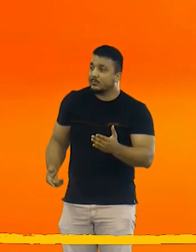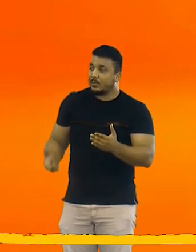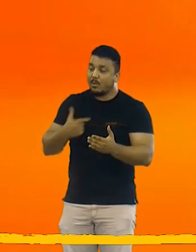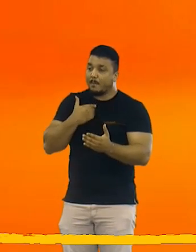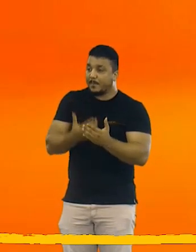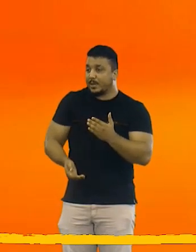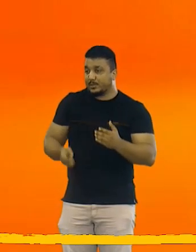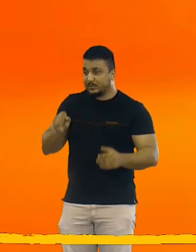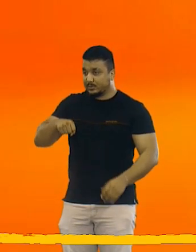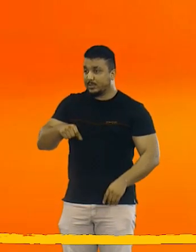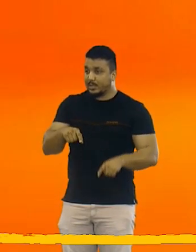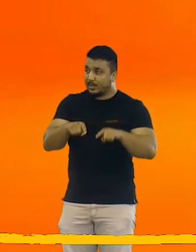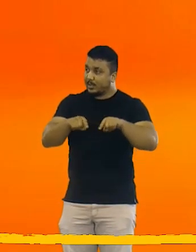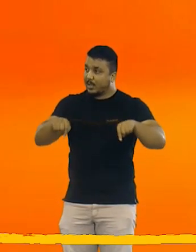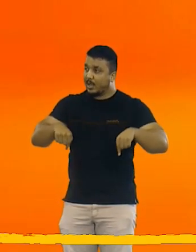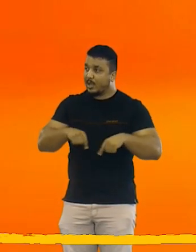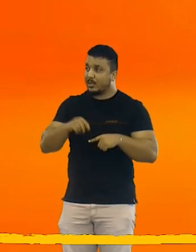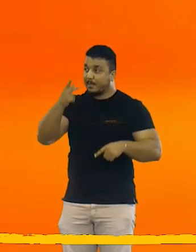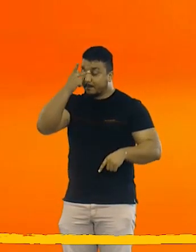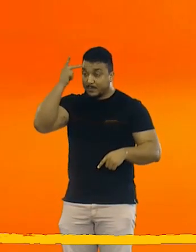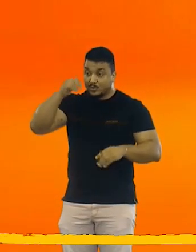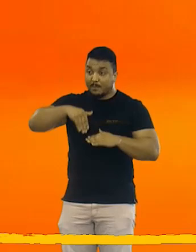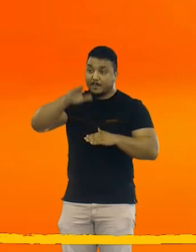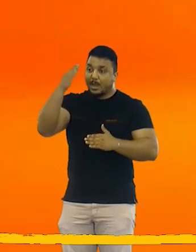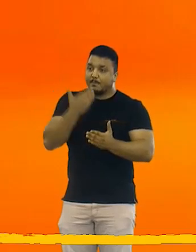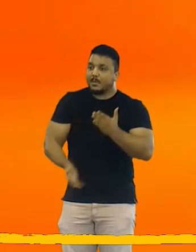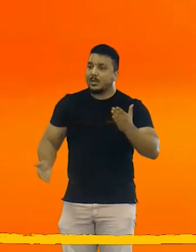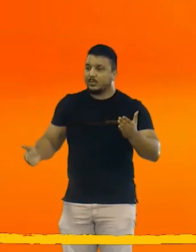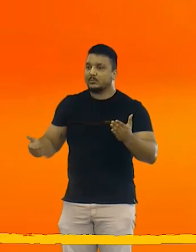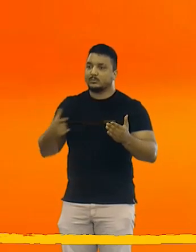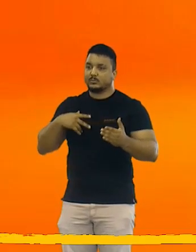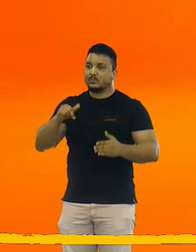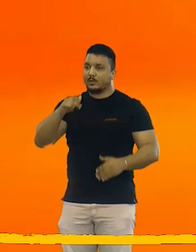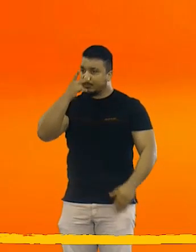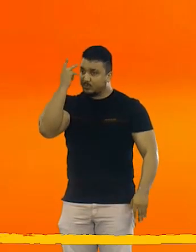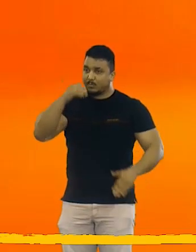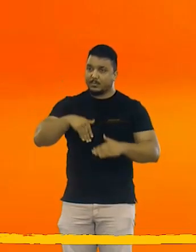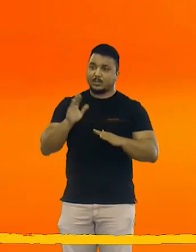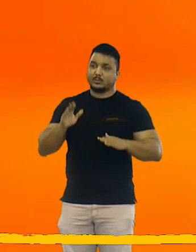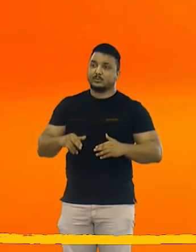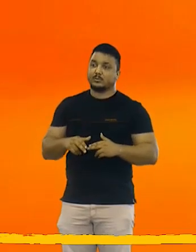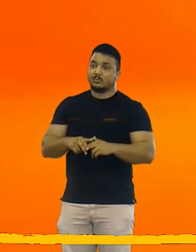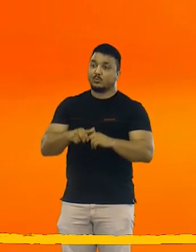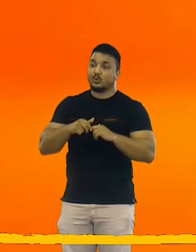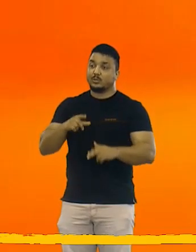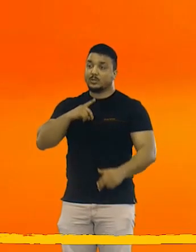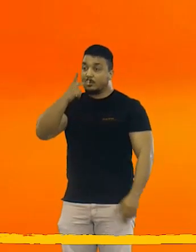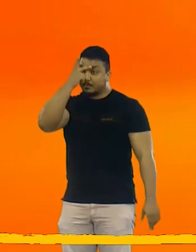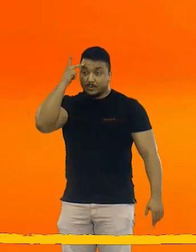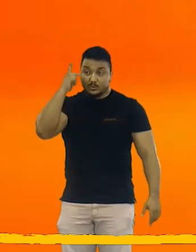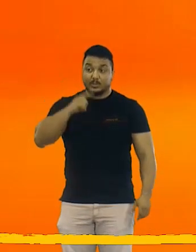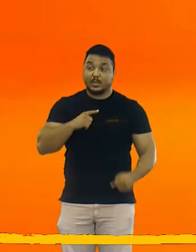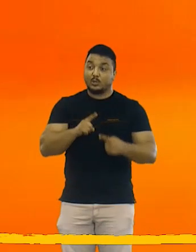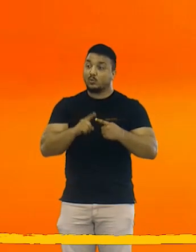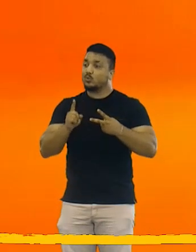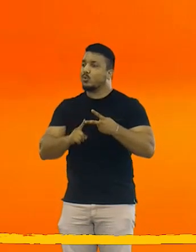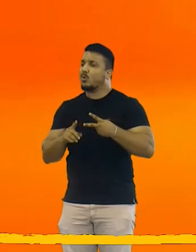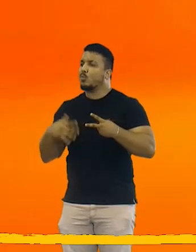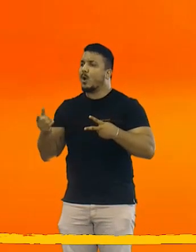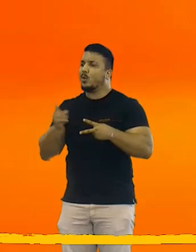terra. Então mais pessoas sem terras vão existir. E aí essas pessoas só têm dois